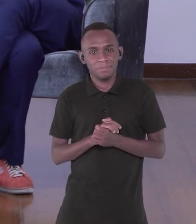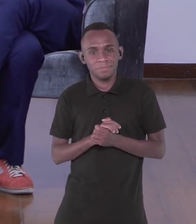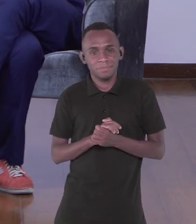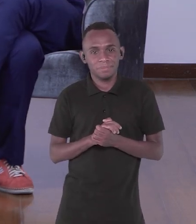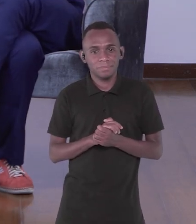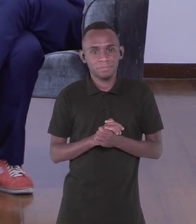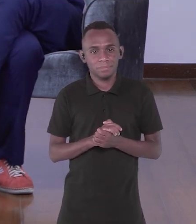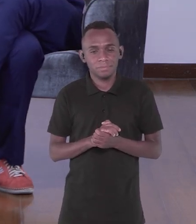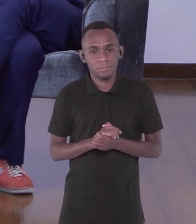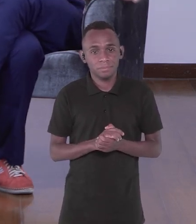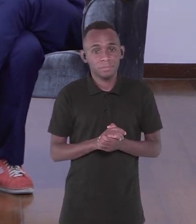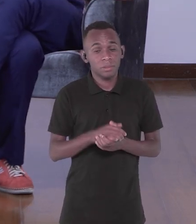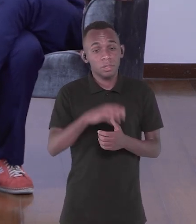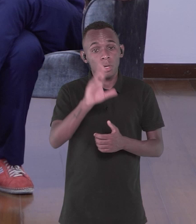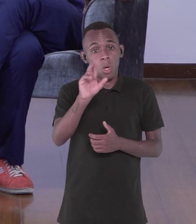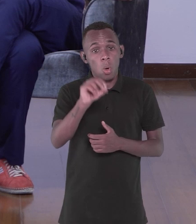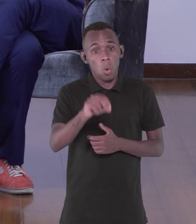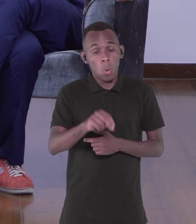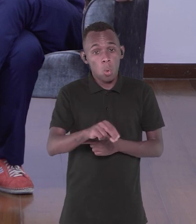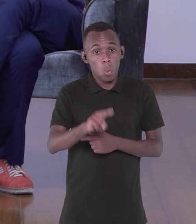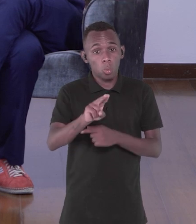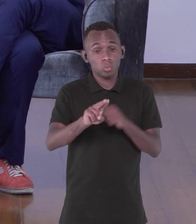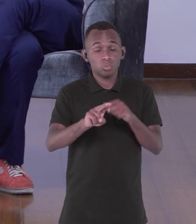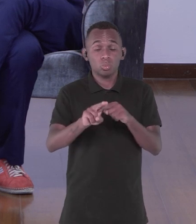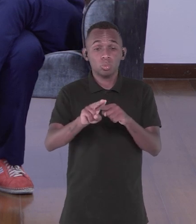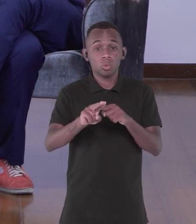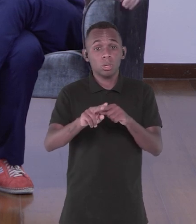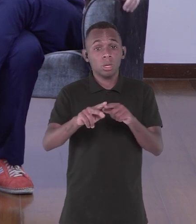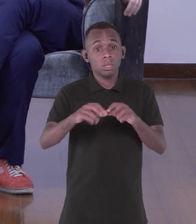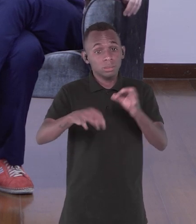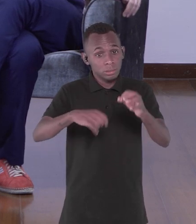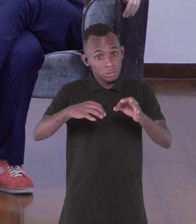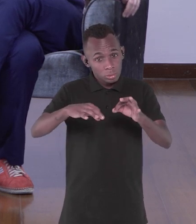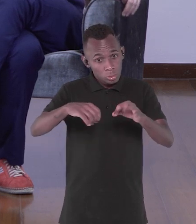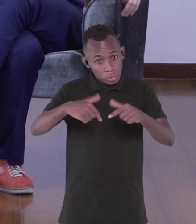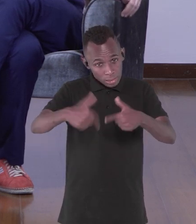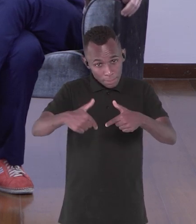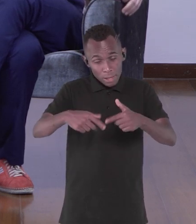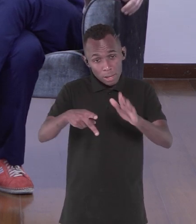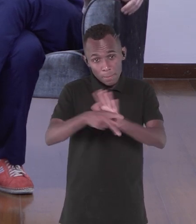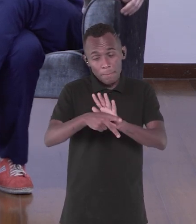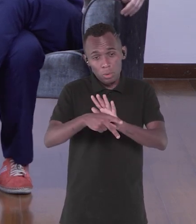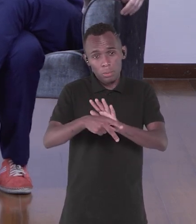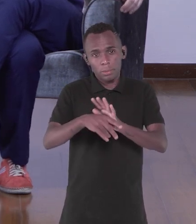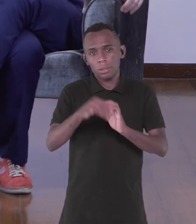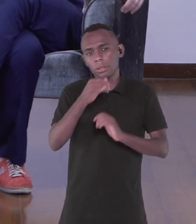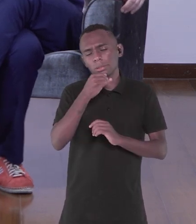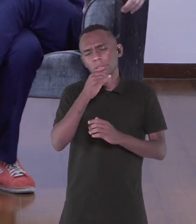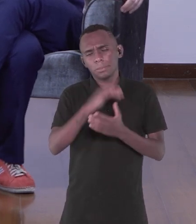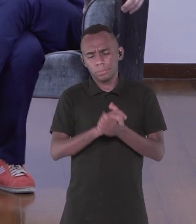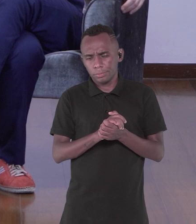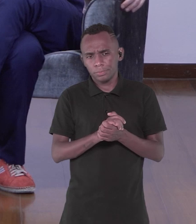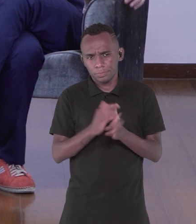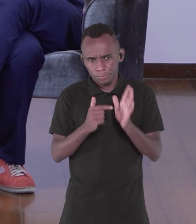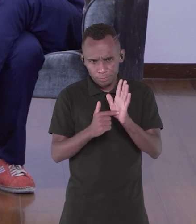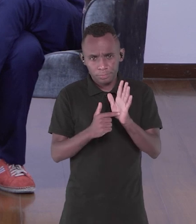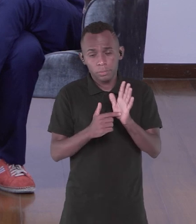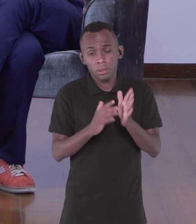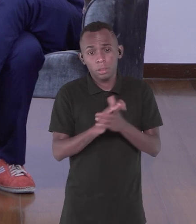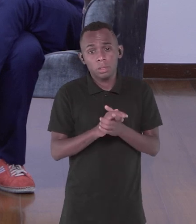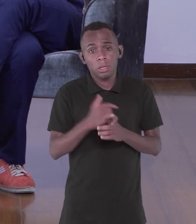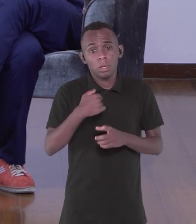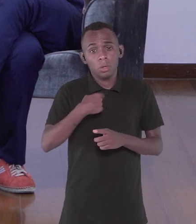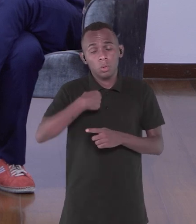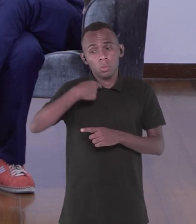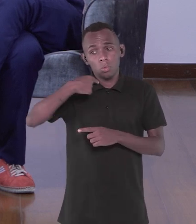A ONU, então, é o que os países determinam que ela faça. Eu viajei com o Ban Ki-moon, na época, era o secretário-geral da